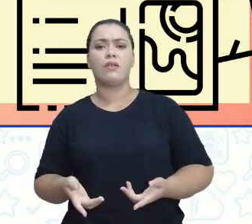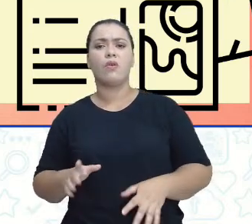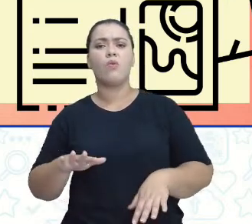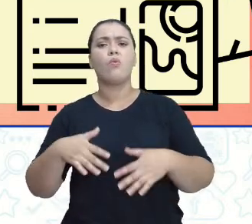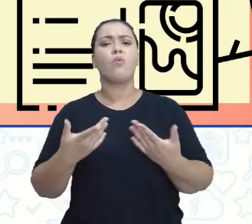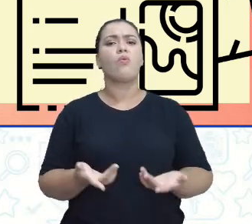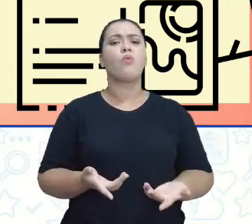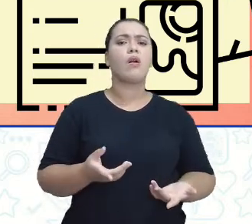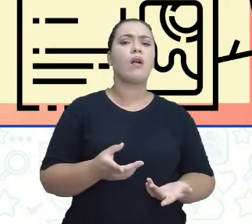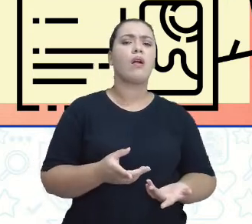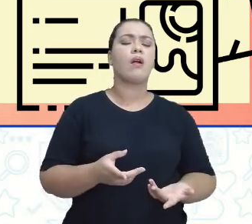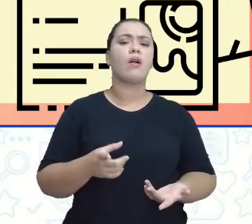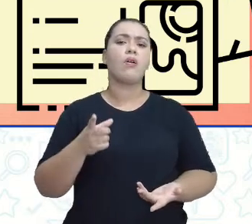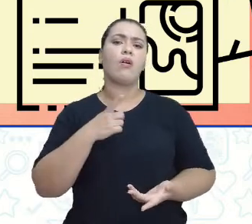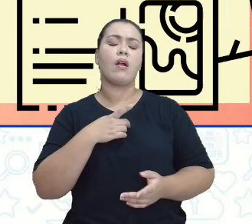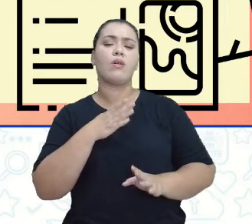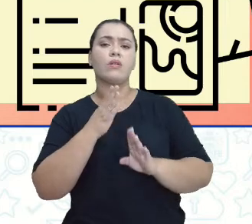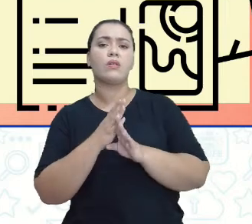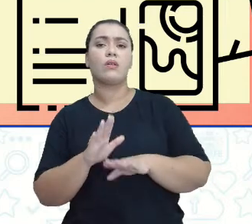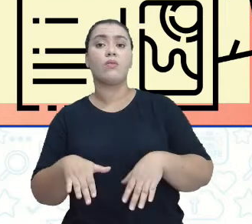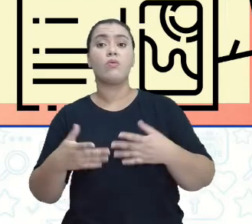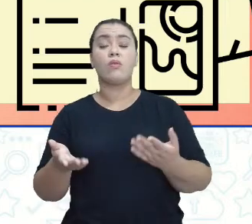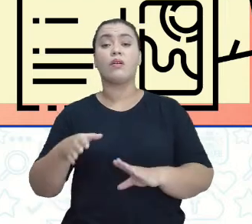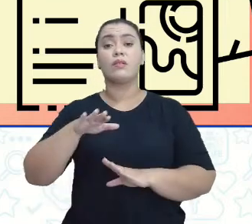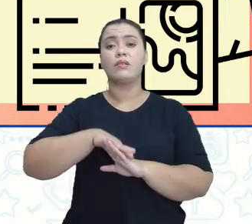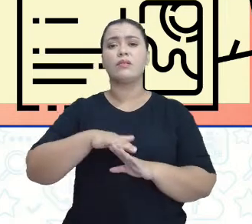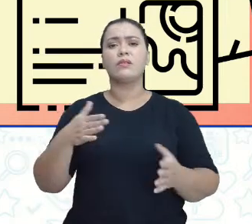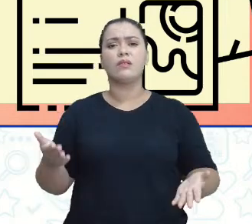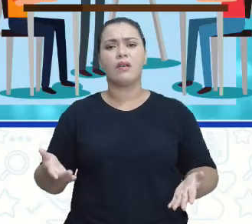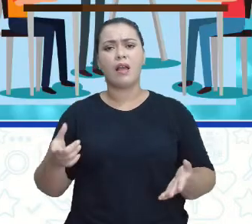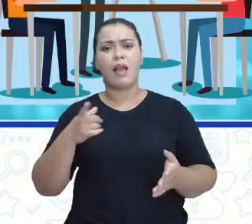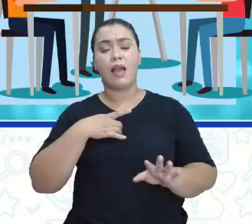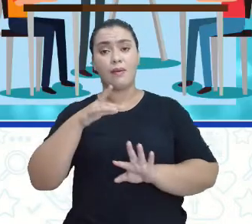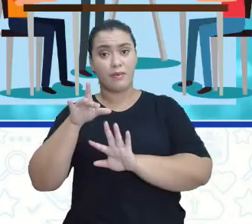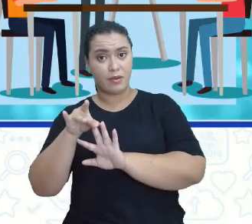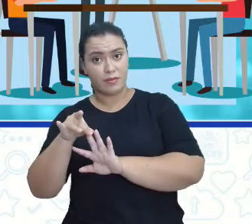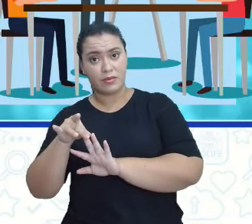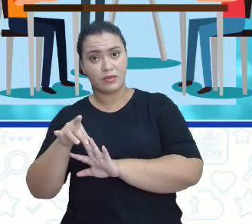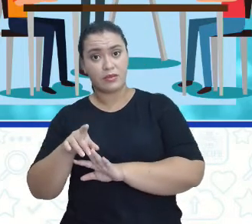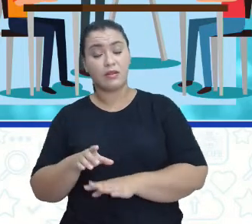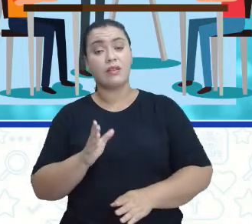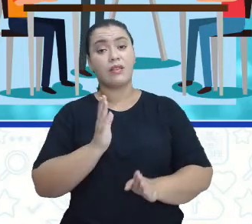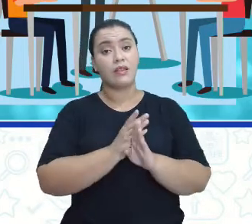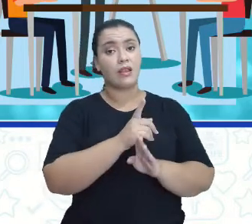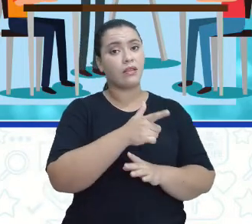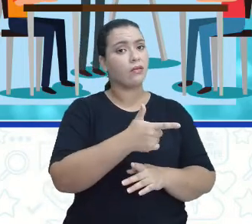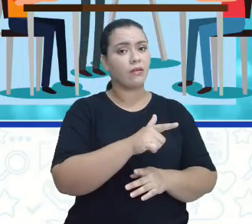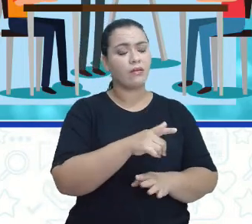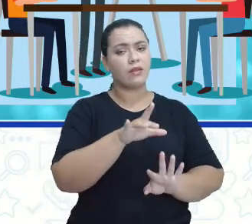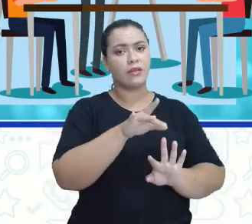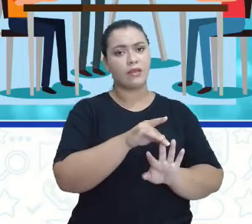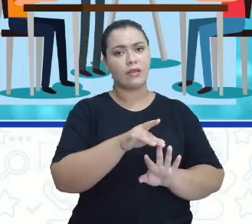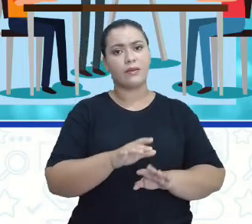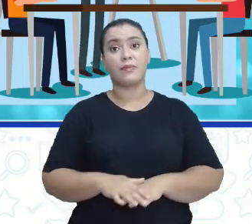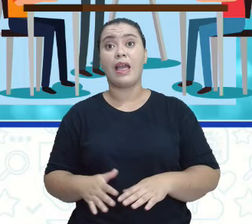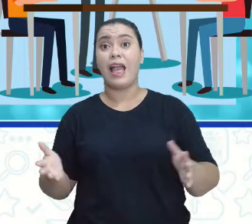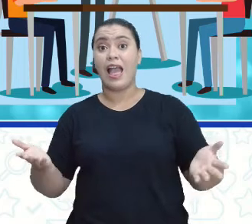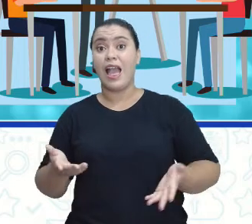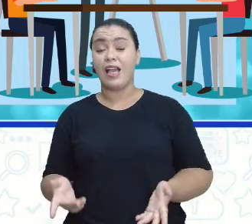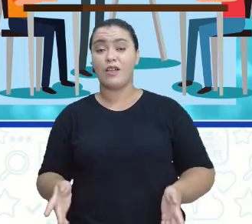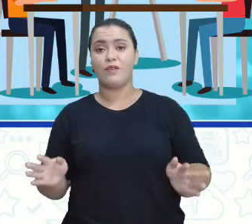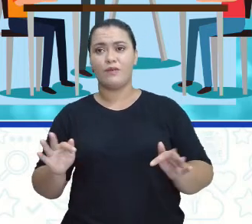direto? O sem preposição. Qual é o indireto? Com preposição. Tá? Então, ó, rapidinho, que nossa aula está no